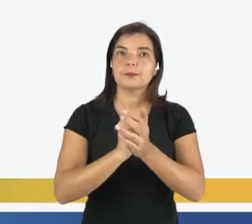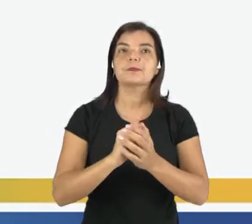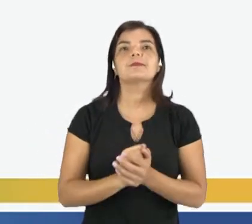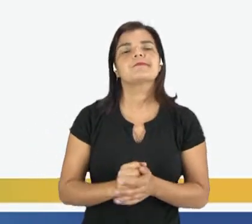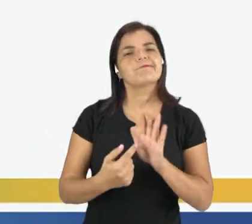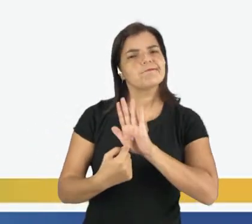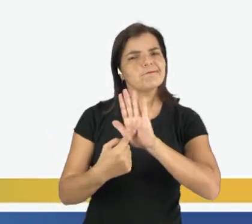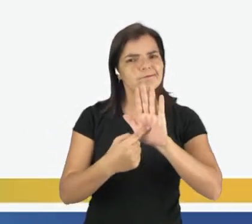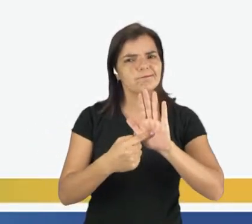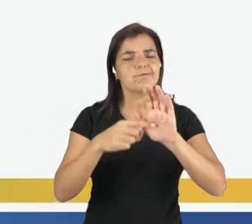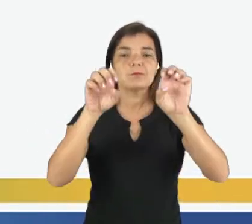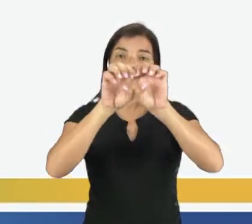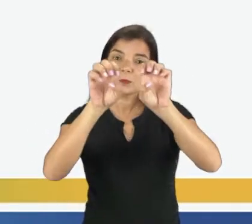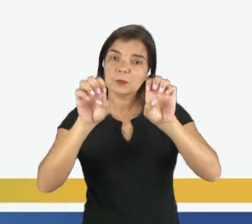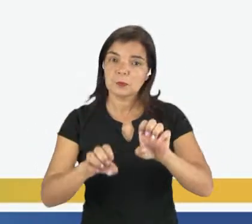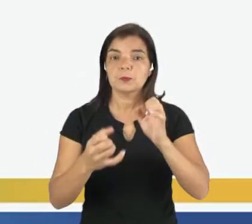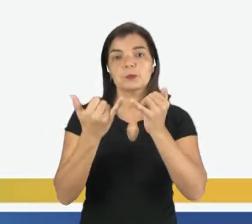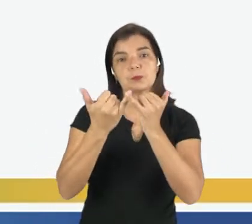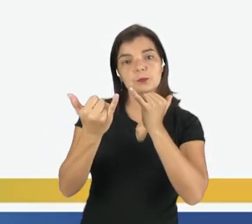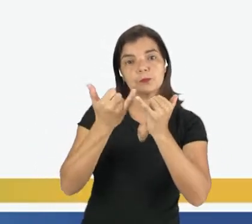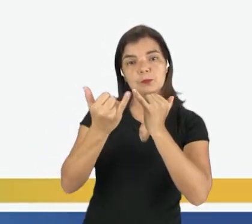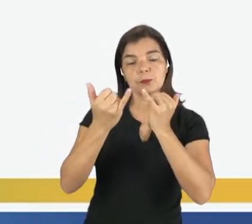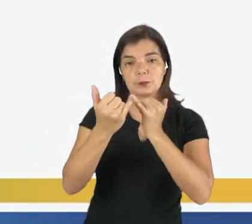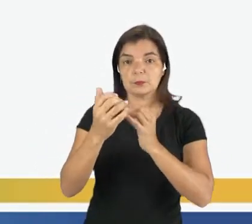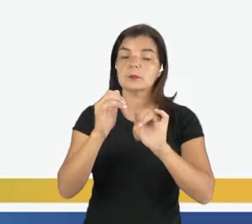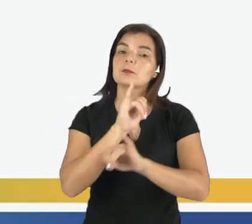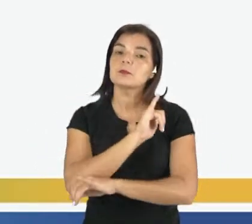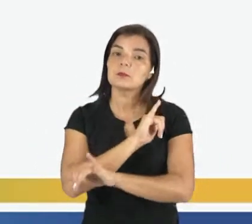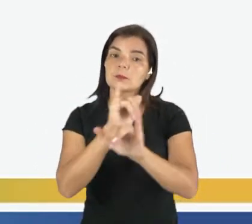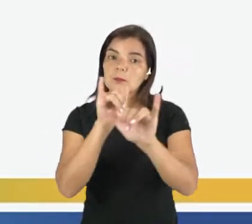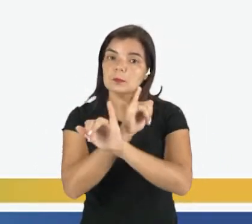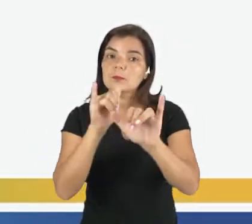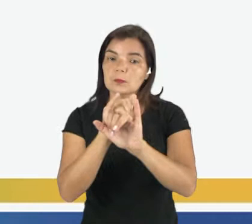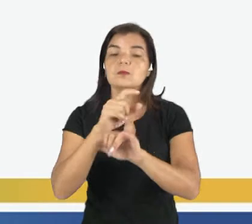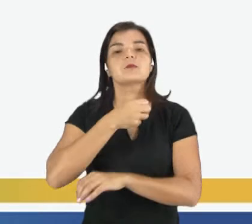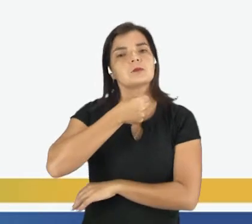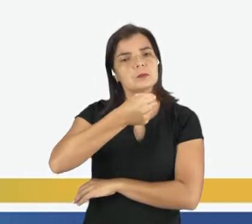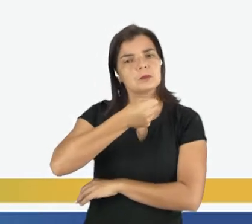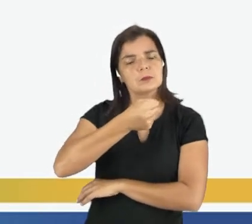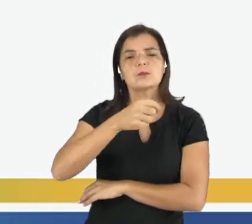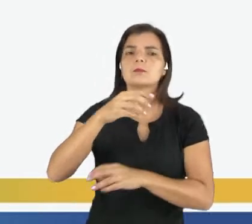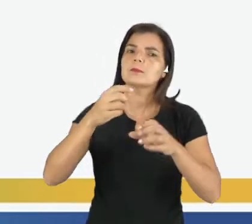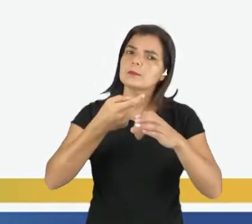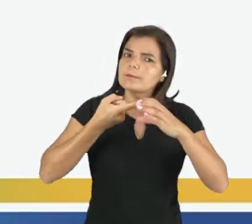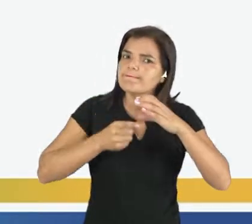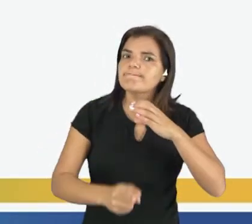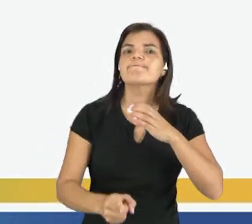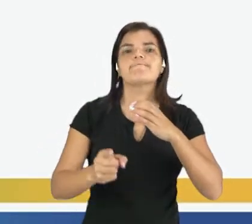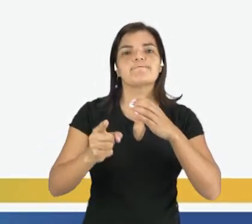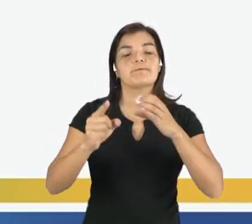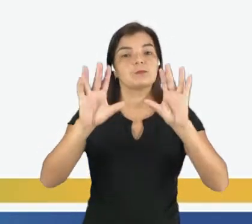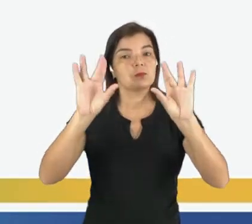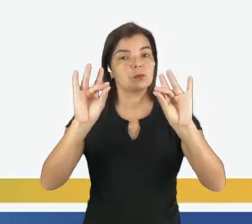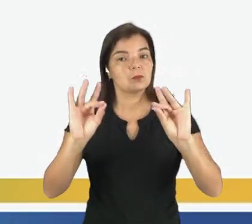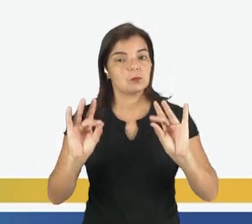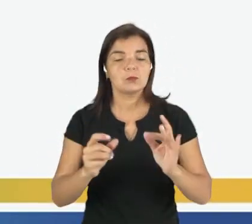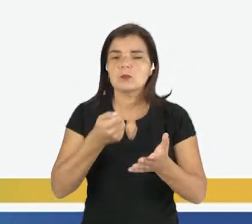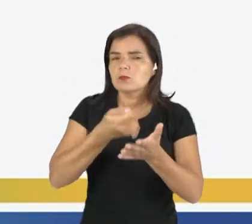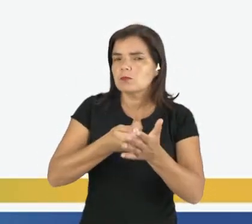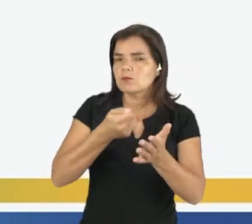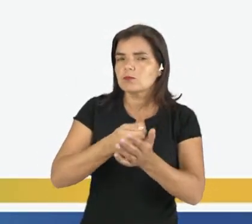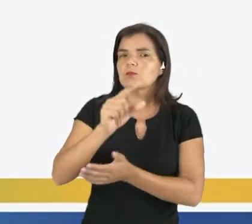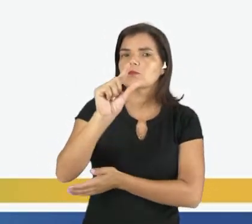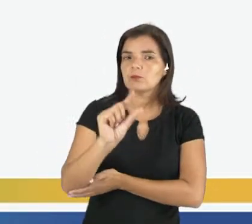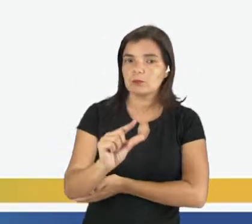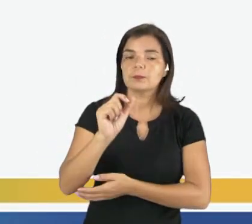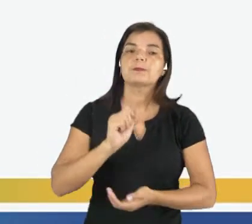Embora apresente uma estrutura similar à da notícia, a reportagem ela é mais ampla e menos rígida na estrutura